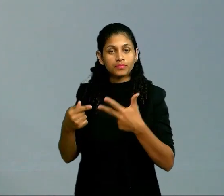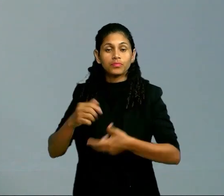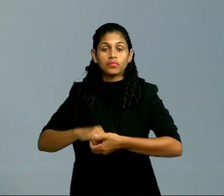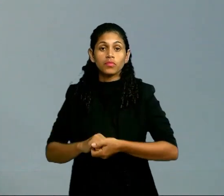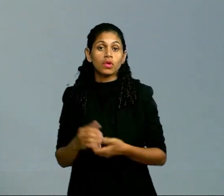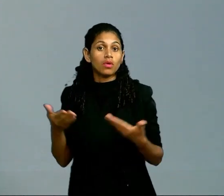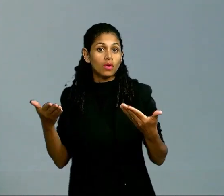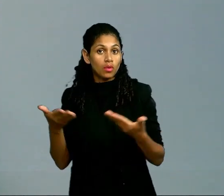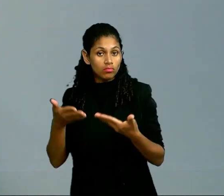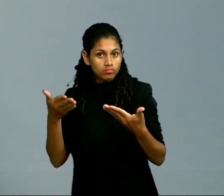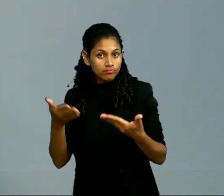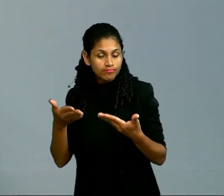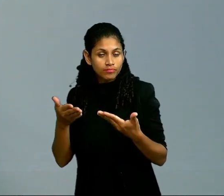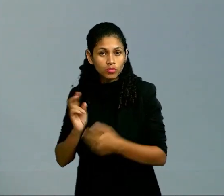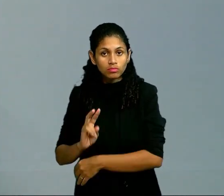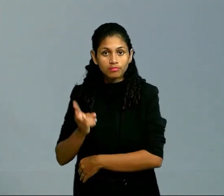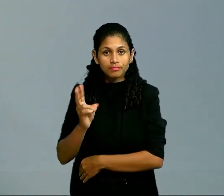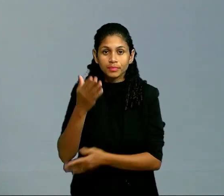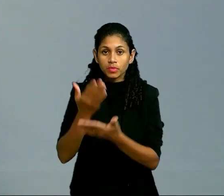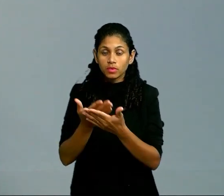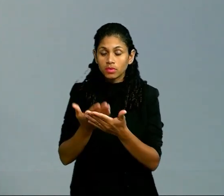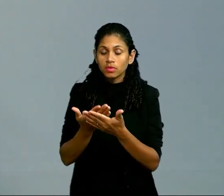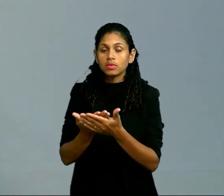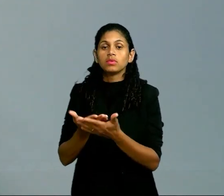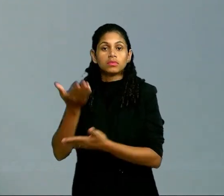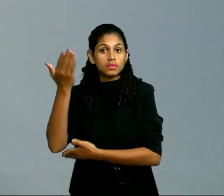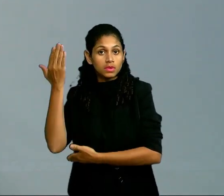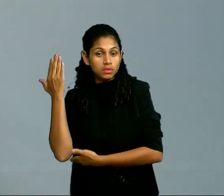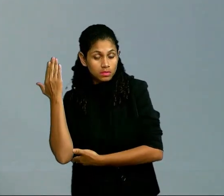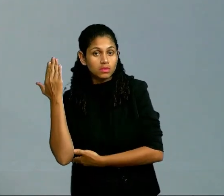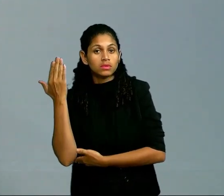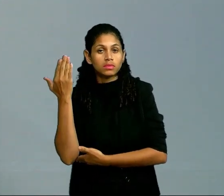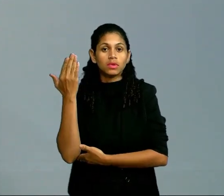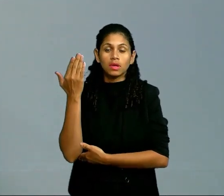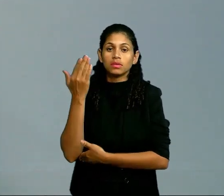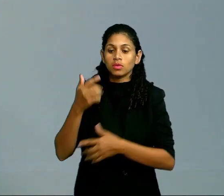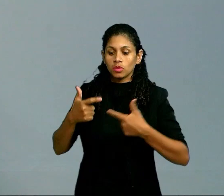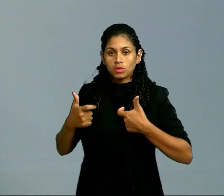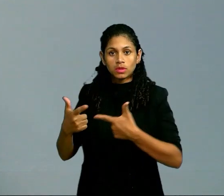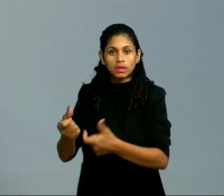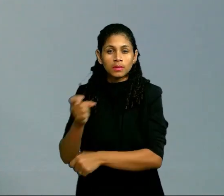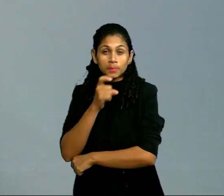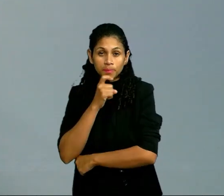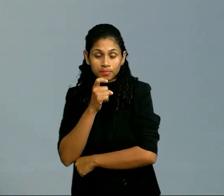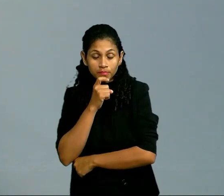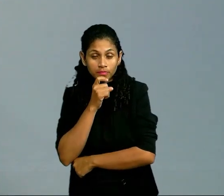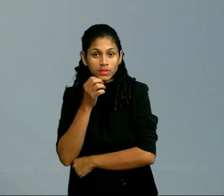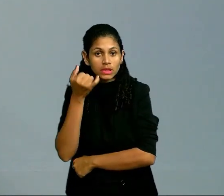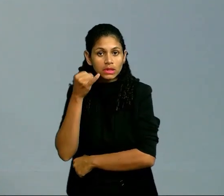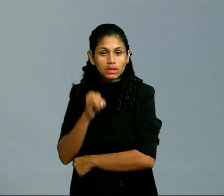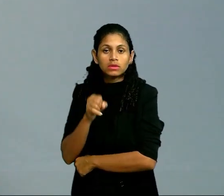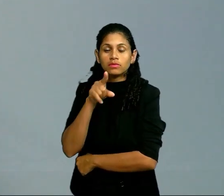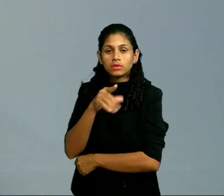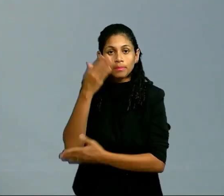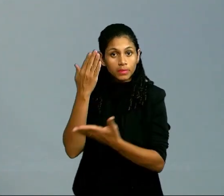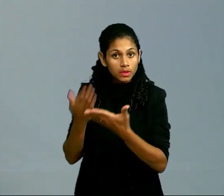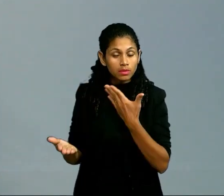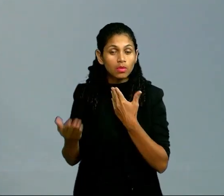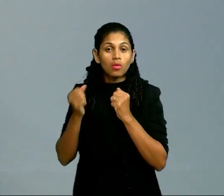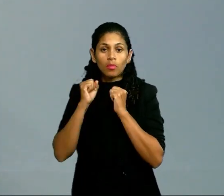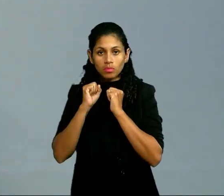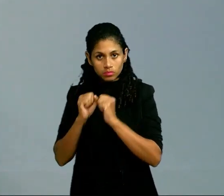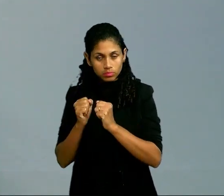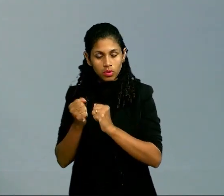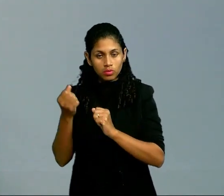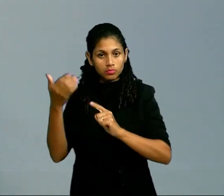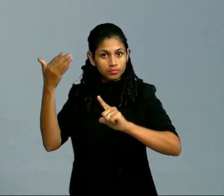vamos continuar uma aula, que é a aula da Guerra Fria, cuja parte 1, se você perdeu, você pode assistir nos nossos